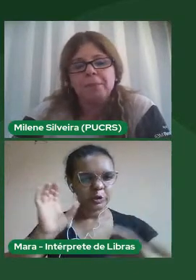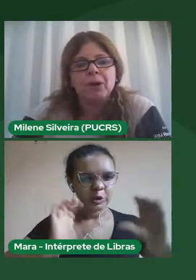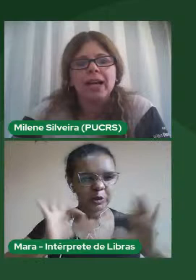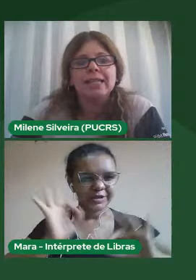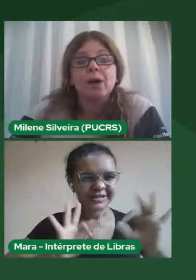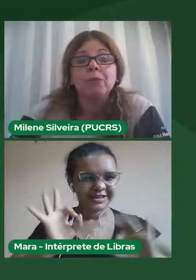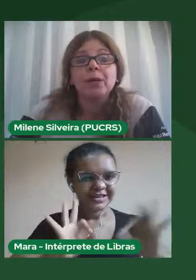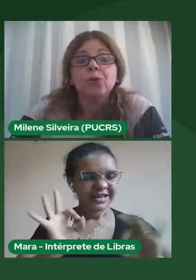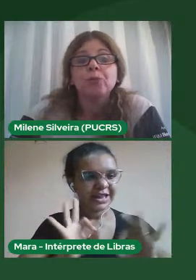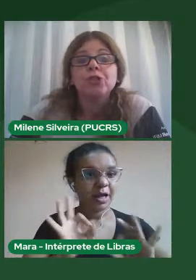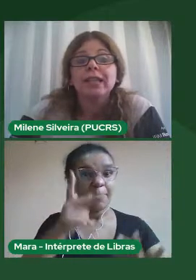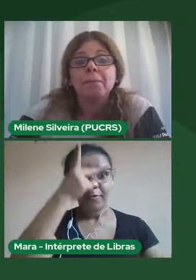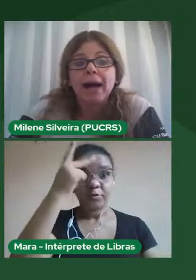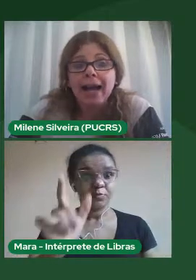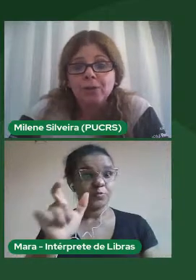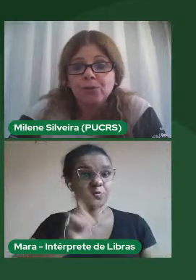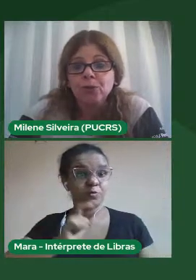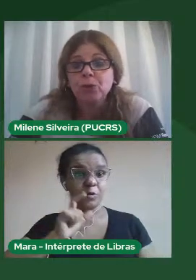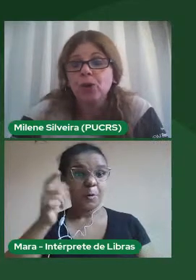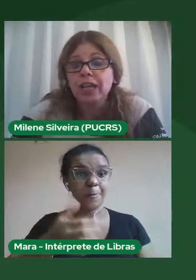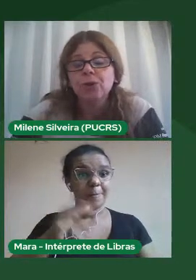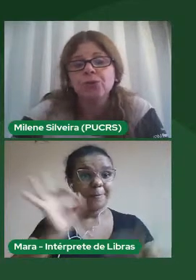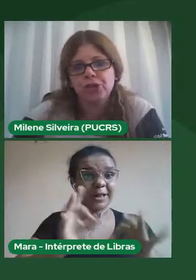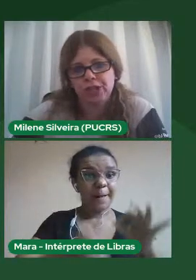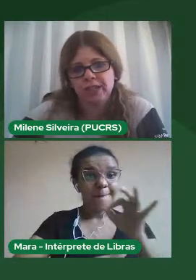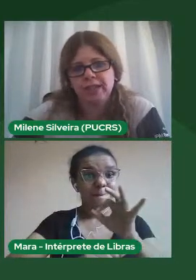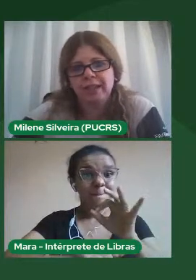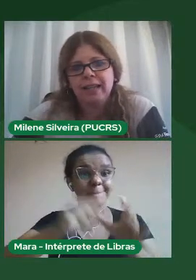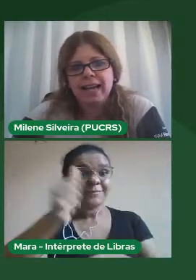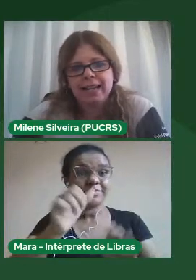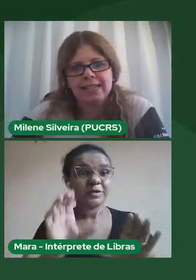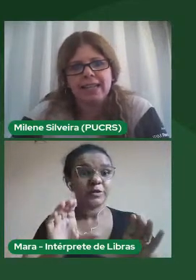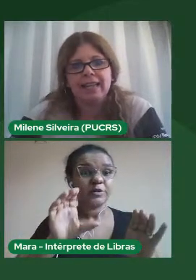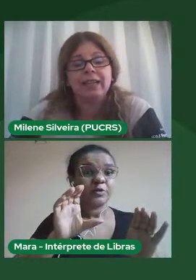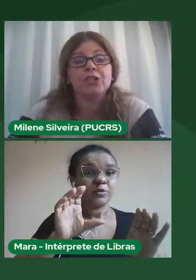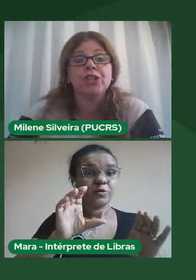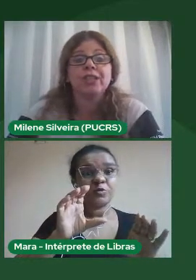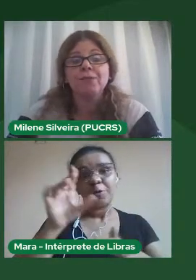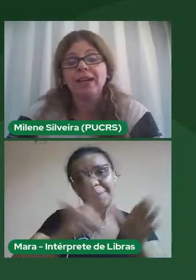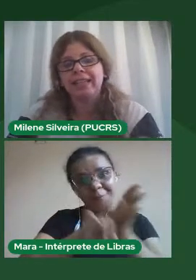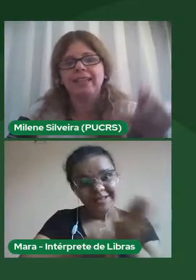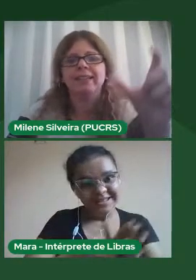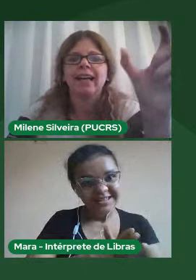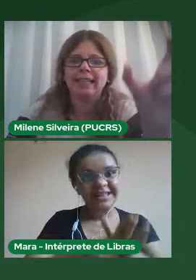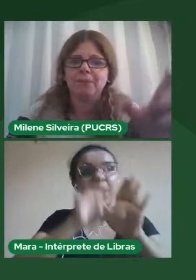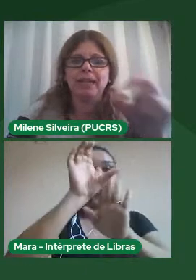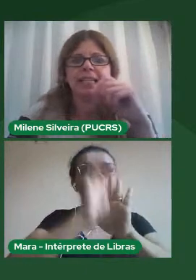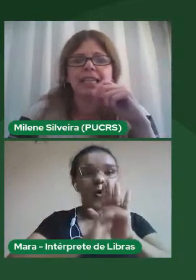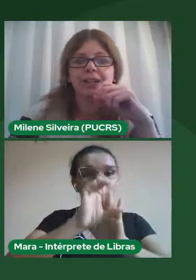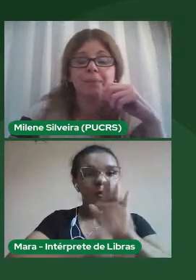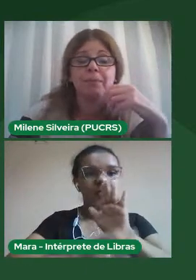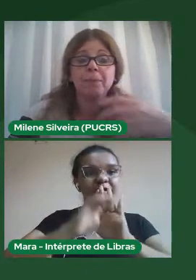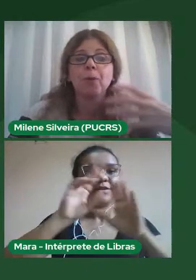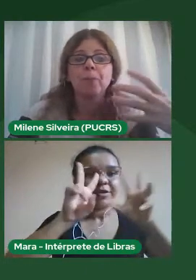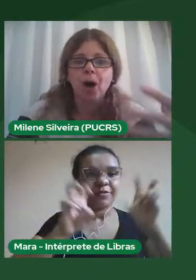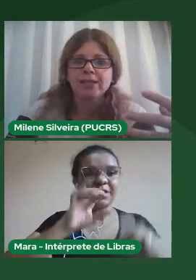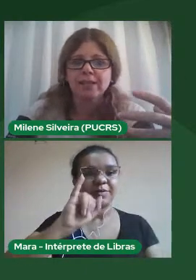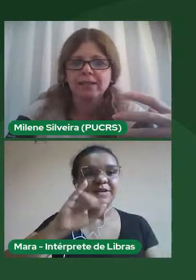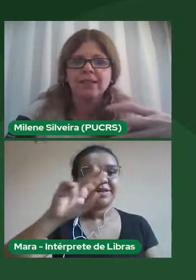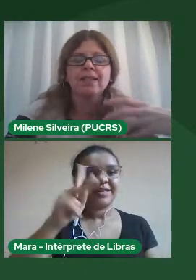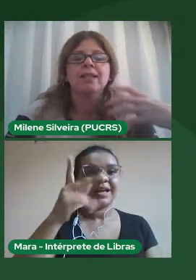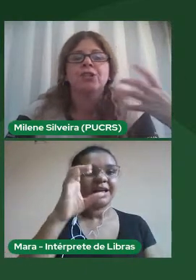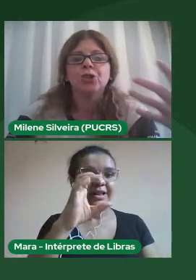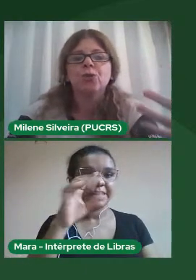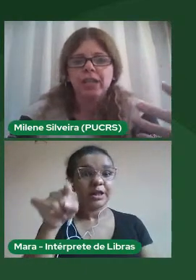convidou, né, para organizar o primeiro grupo de trabalho sobre currículos de IHC. Então, a gente teve ali, aí está pequenininho ali, a primeira